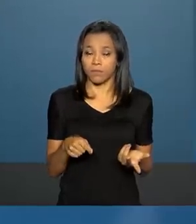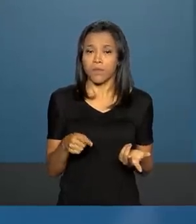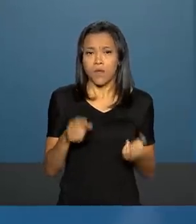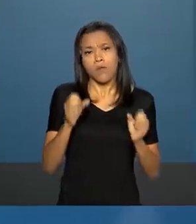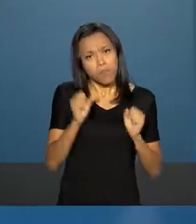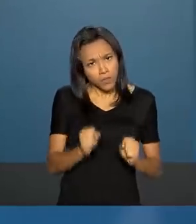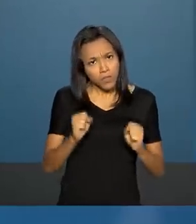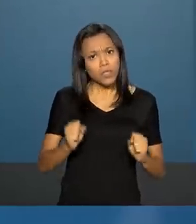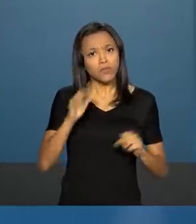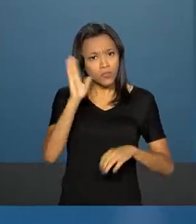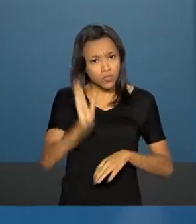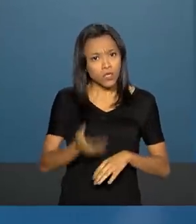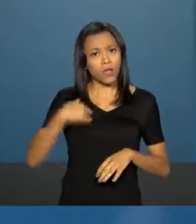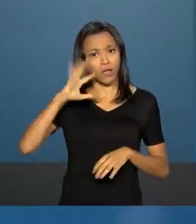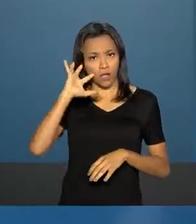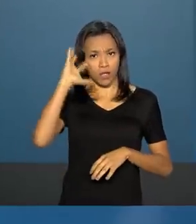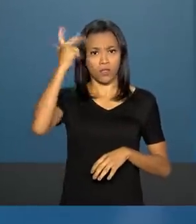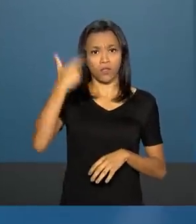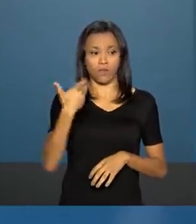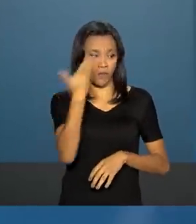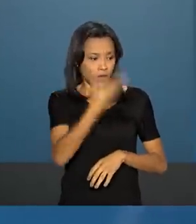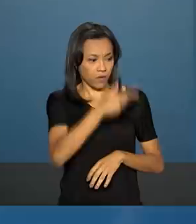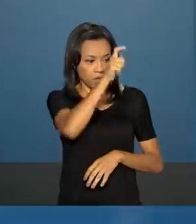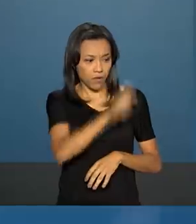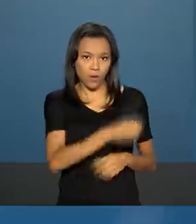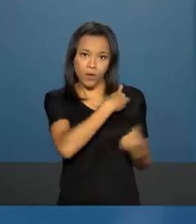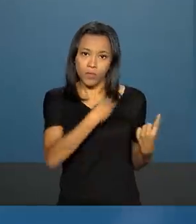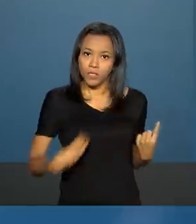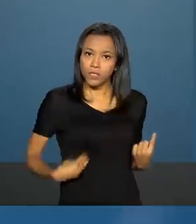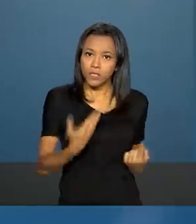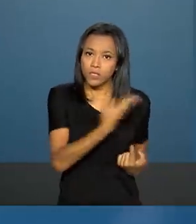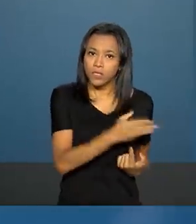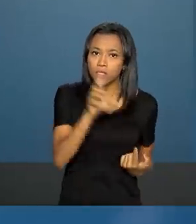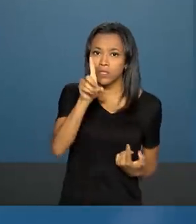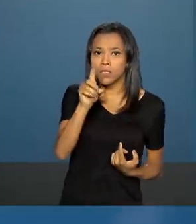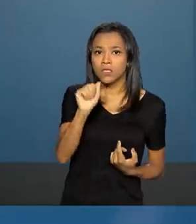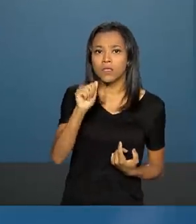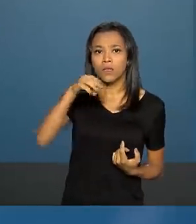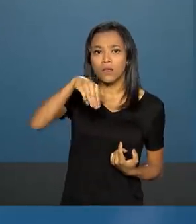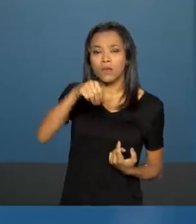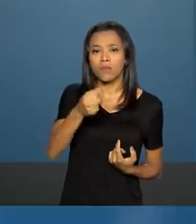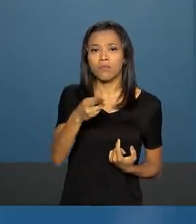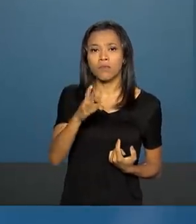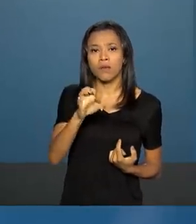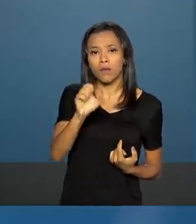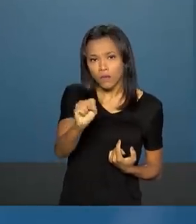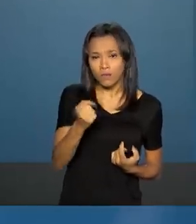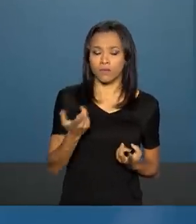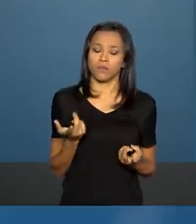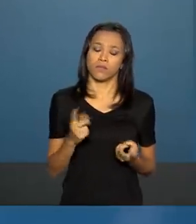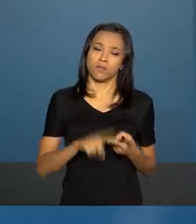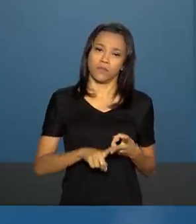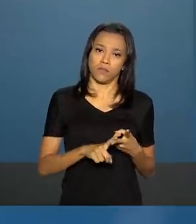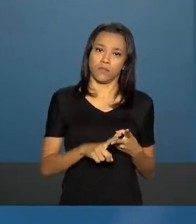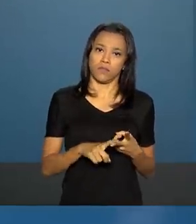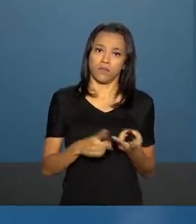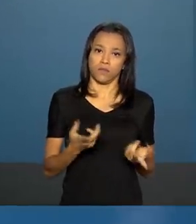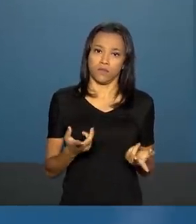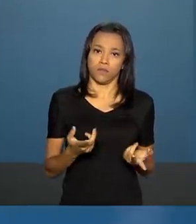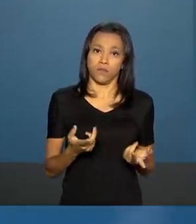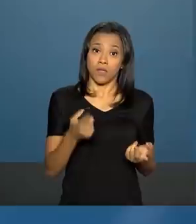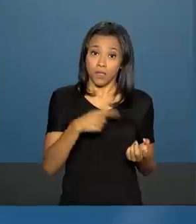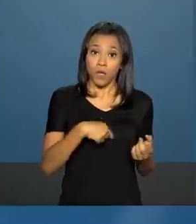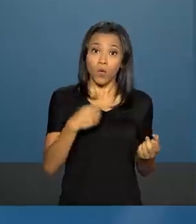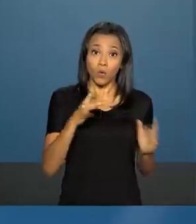Podemos resolvê-la com a nossa ministra Damares. Os nossos ministros se falam,